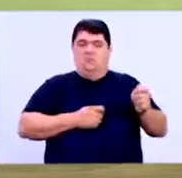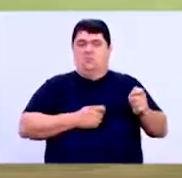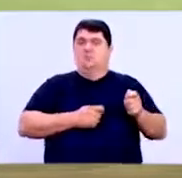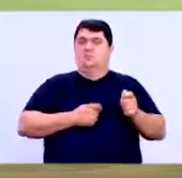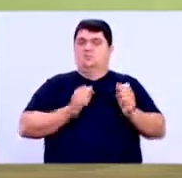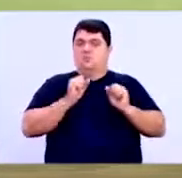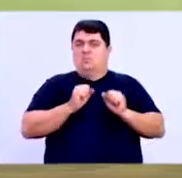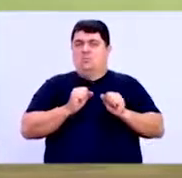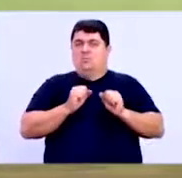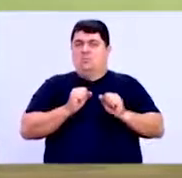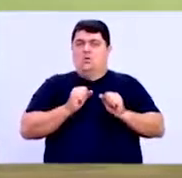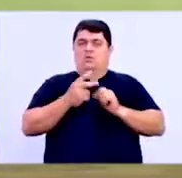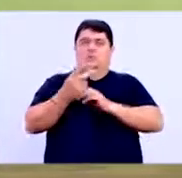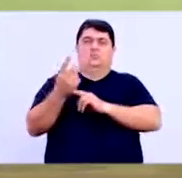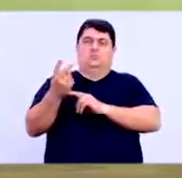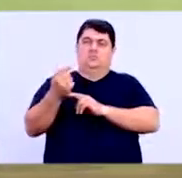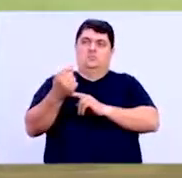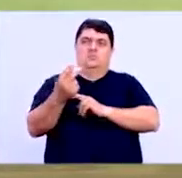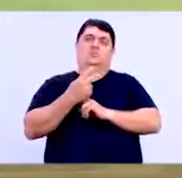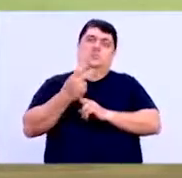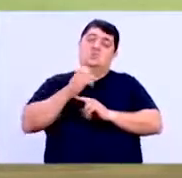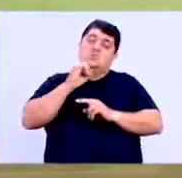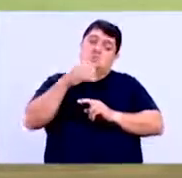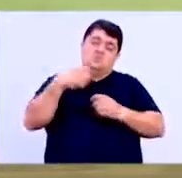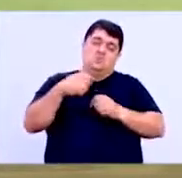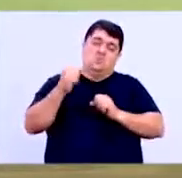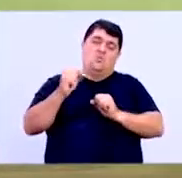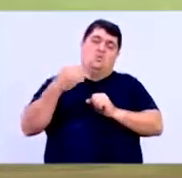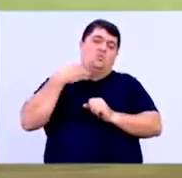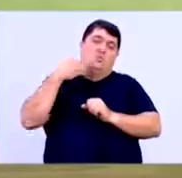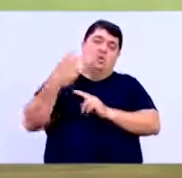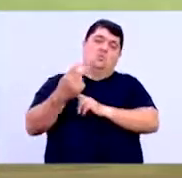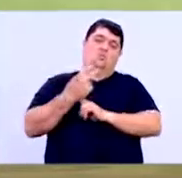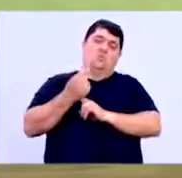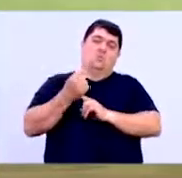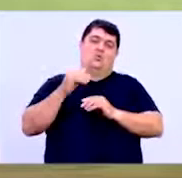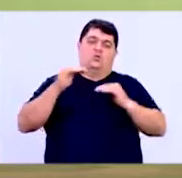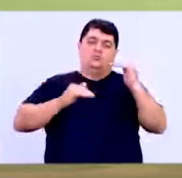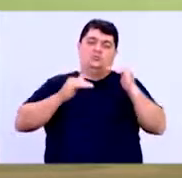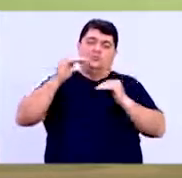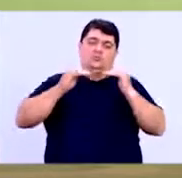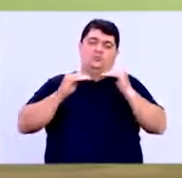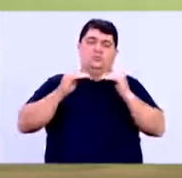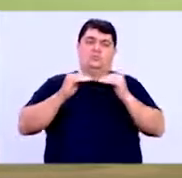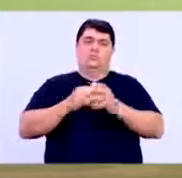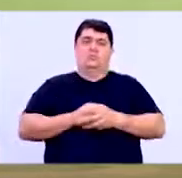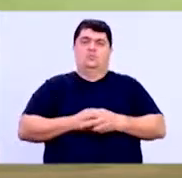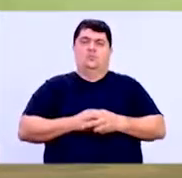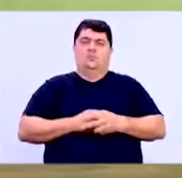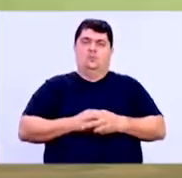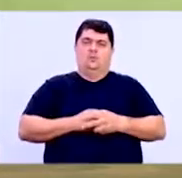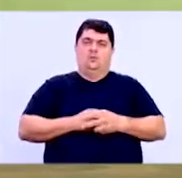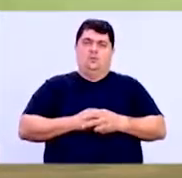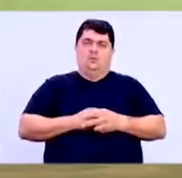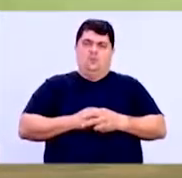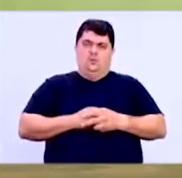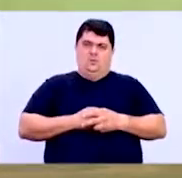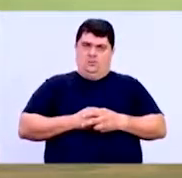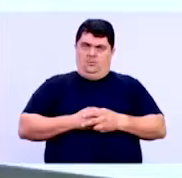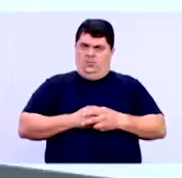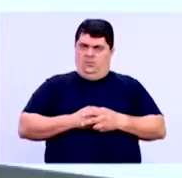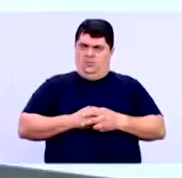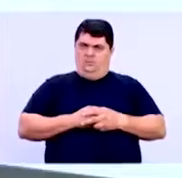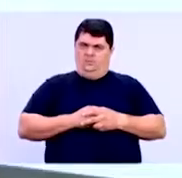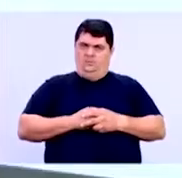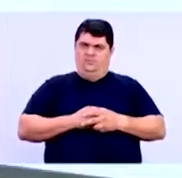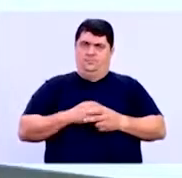você pode complementar com um empréstimo. Se você precisar, você pode tomar um empréstimo para equilibrar as suas entradas com as suas saídas. Até porque, pessoal,